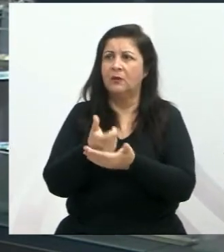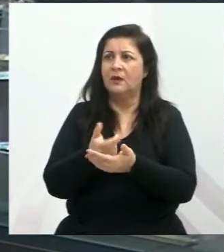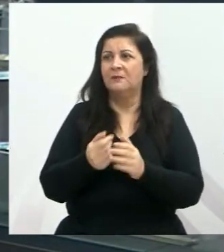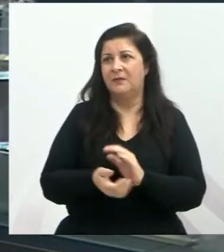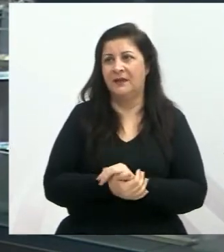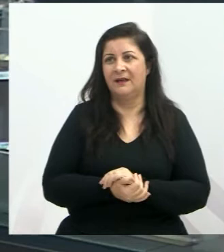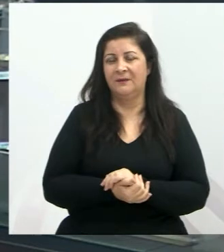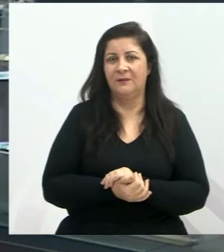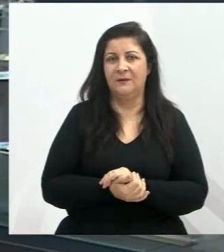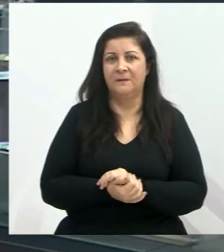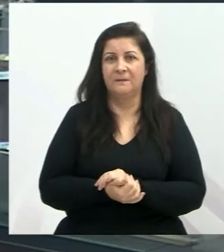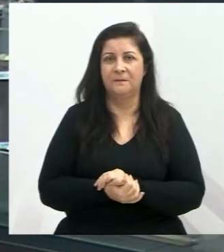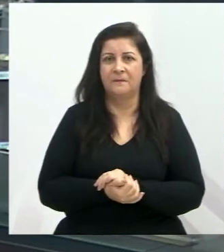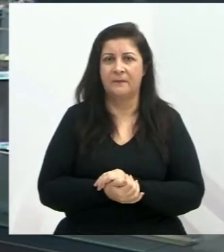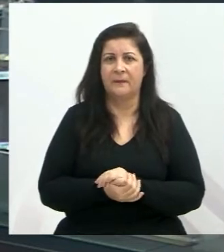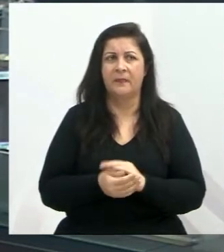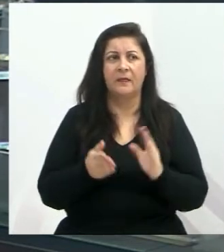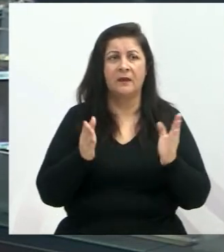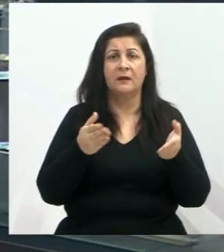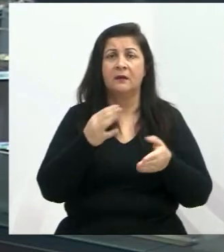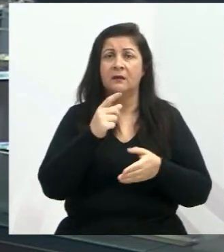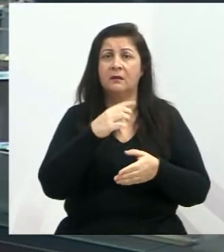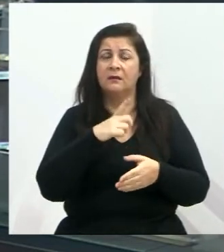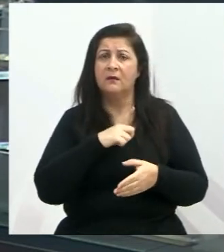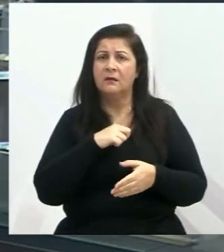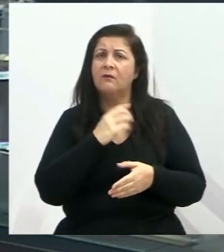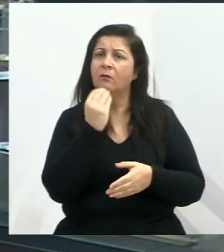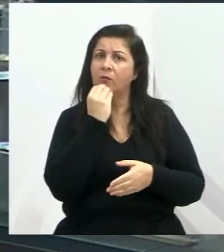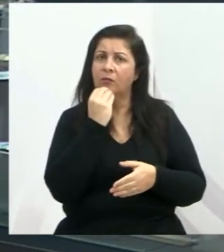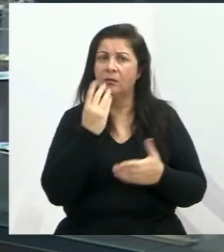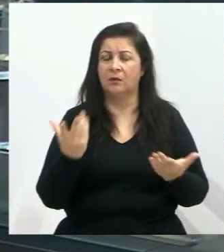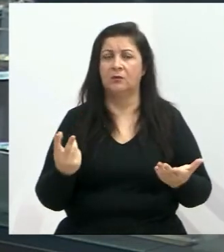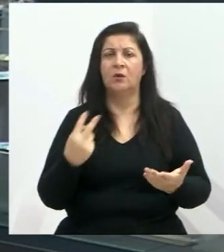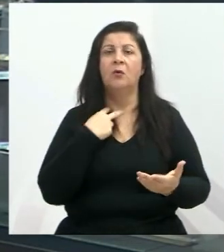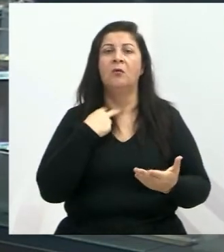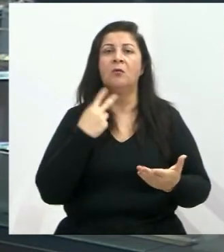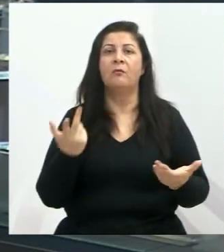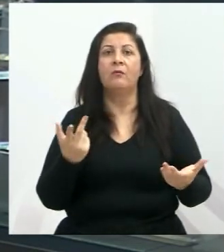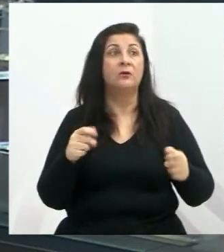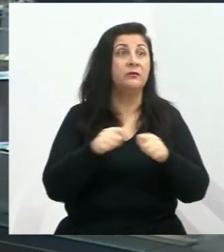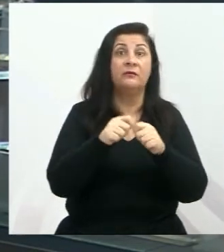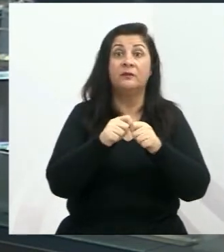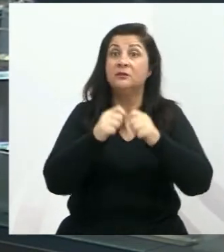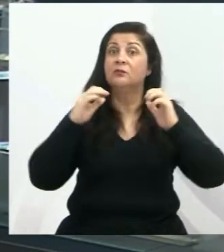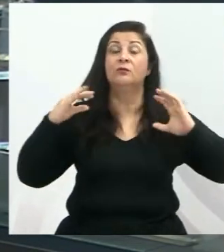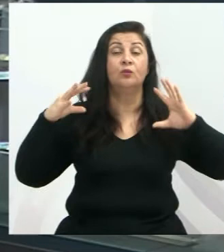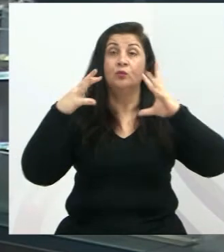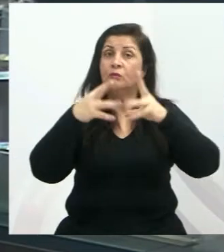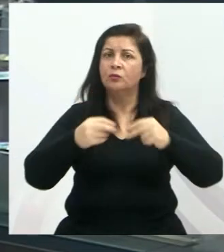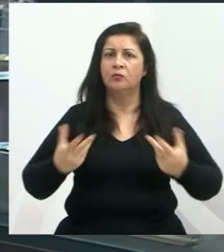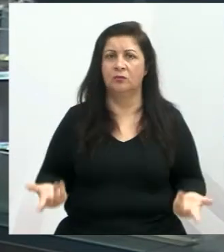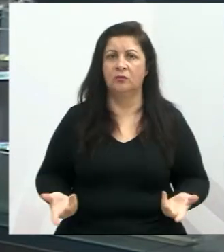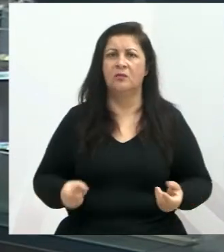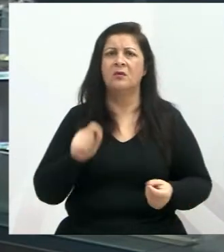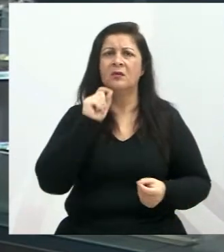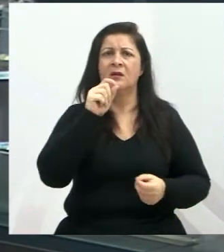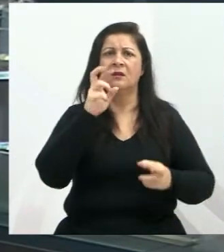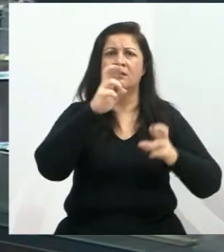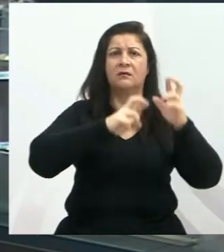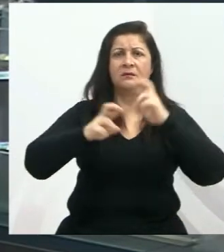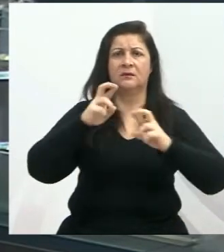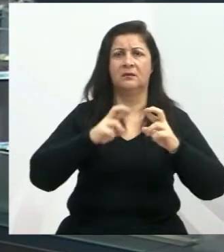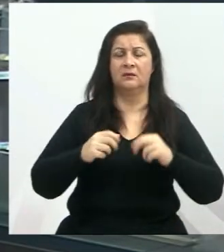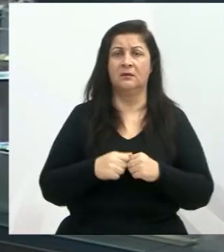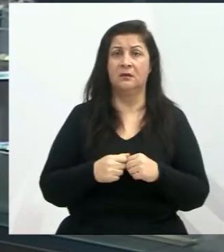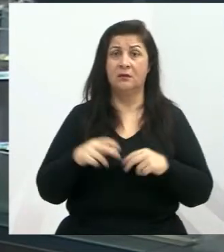numa oportunidade que tive, citei, o ditado já diz, não dá para bater escanteio e cabecear. Para quem vai fiscalizar? O